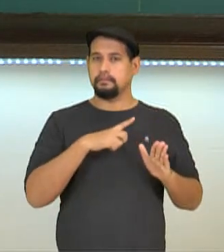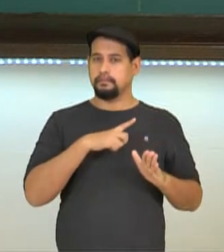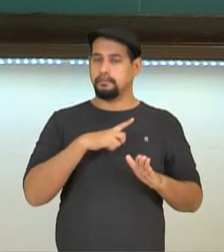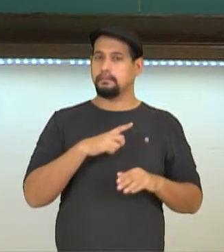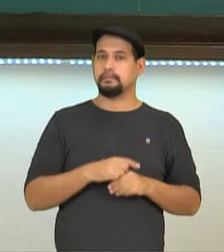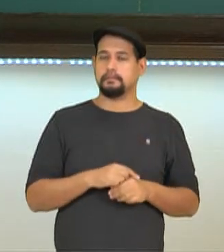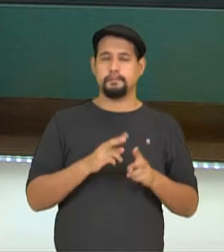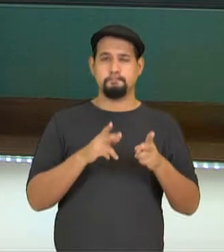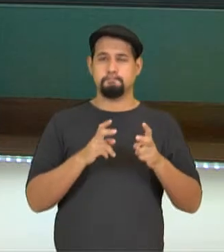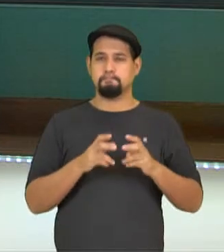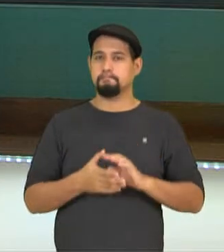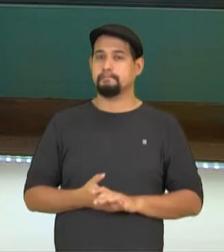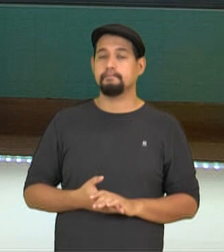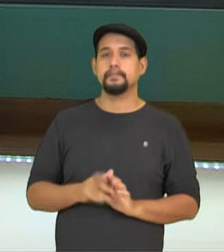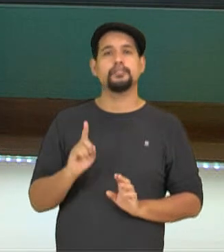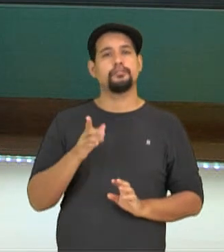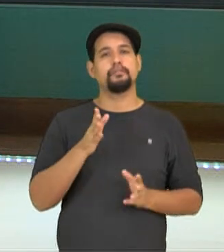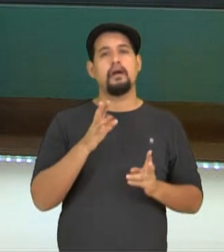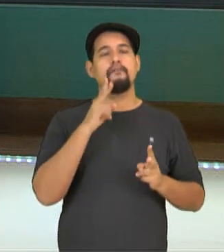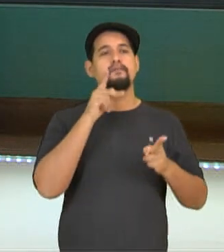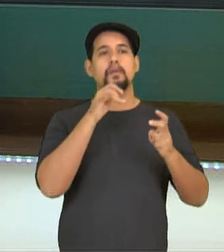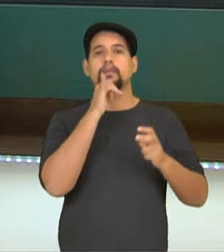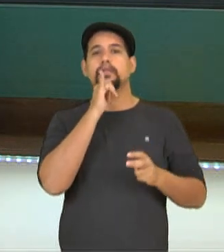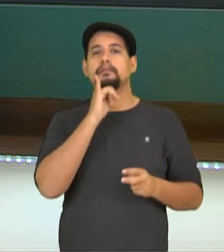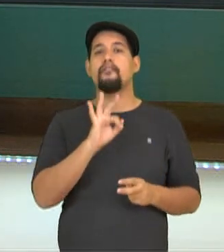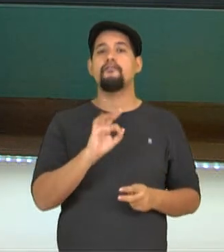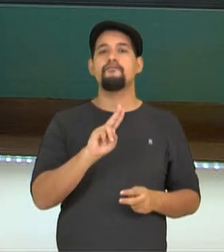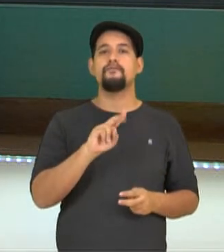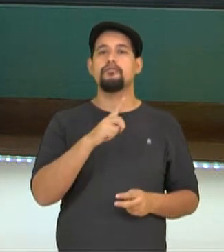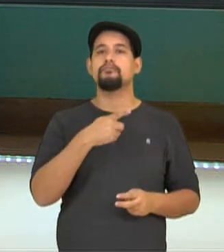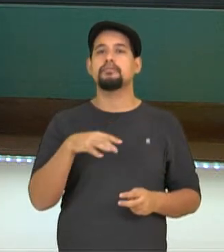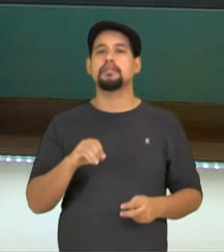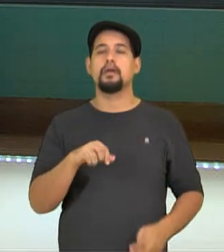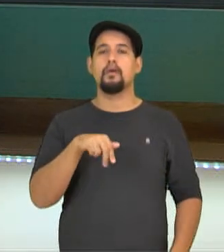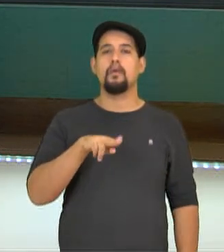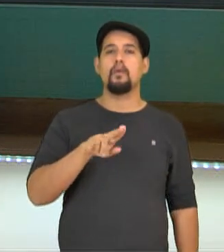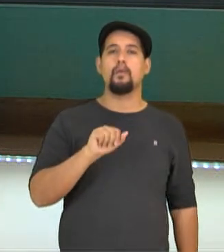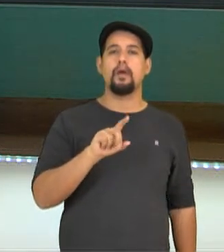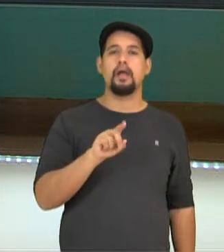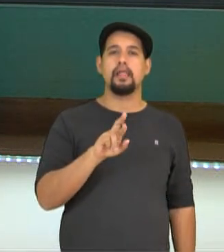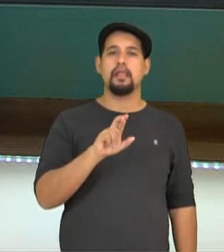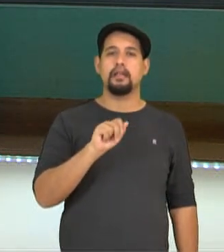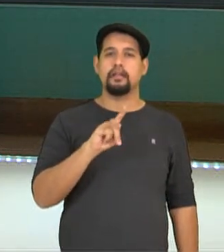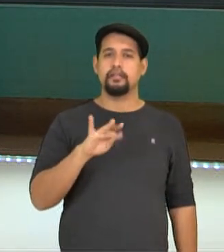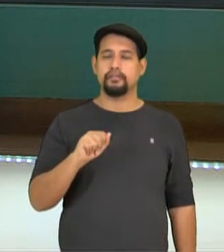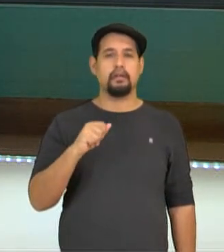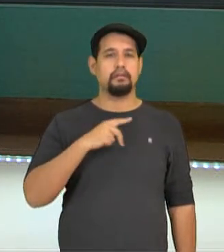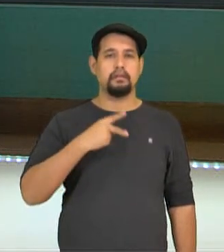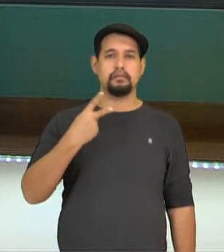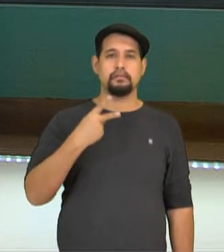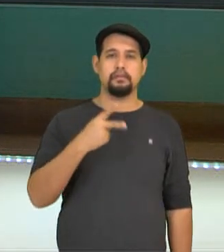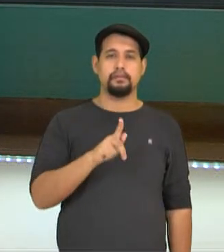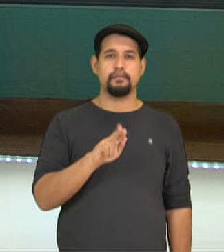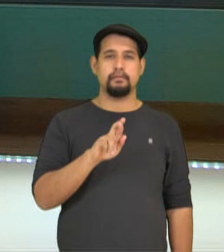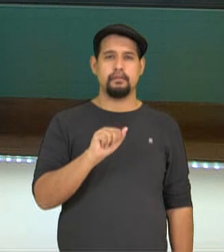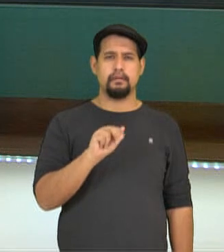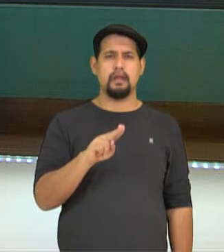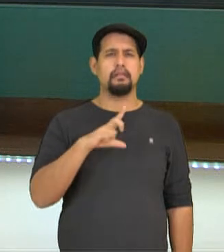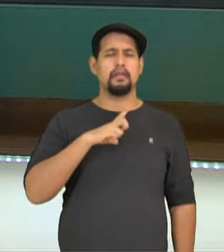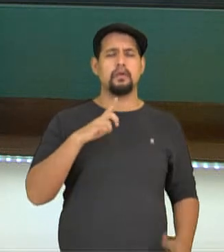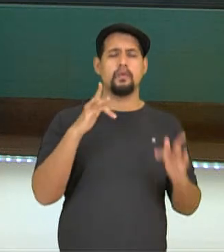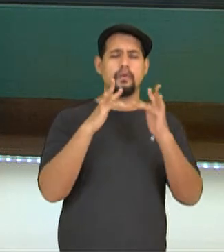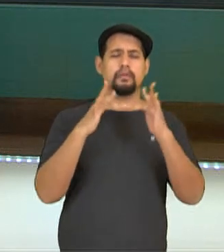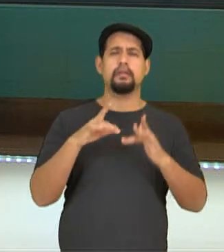quadrática. Vamos lá? Então, você já viu que uma função quadrática tem algumas características tiradas da equação do segundo grau? Existe uma